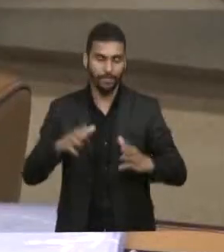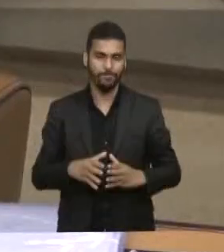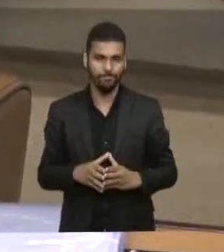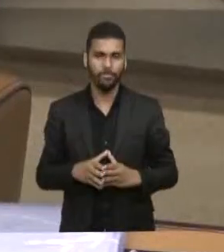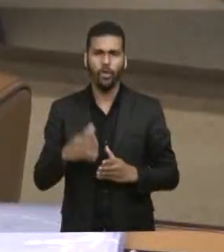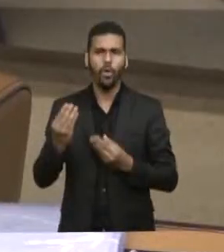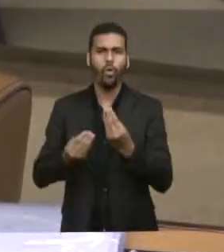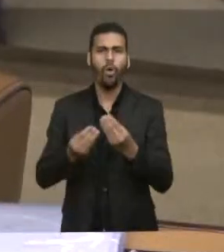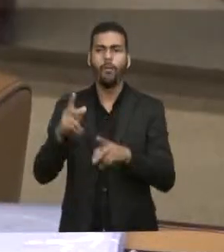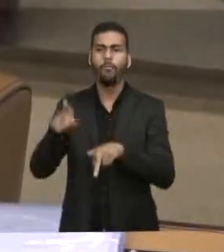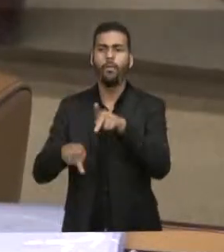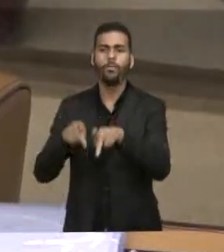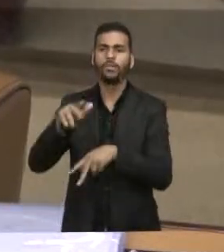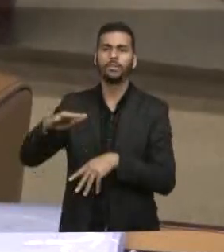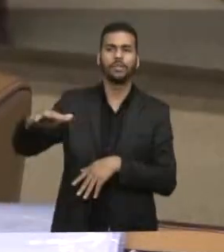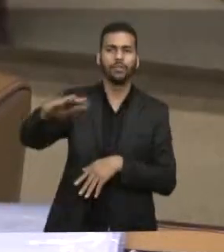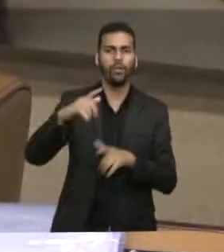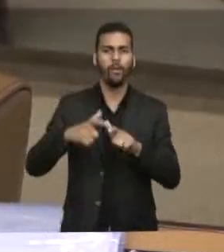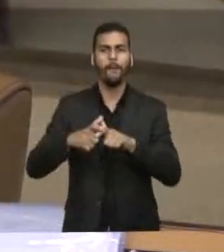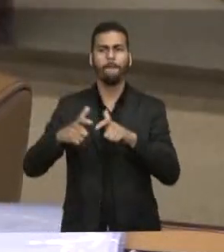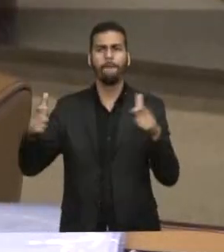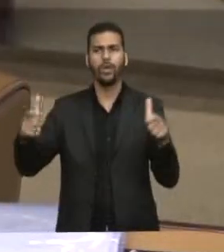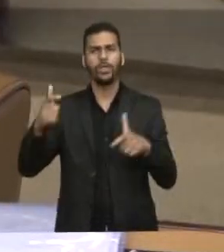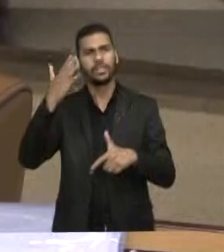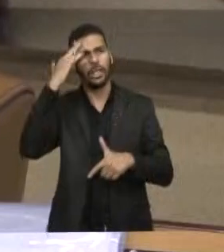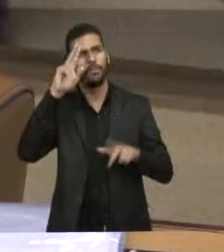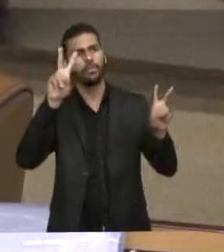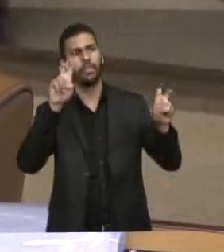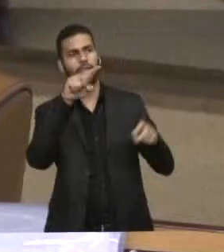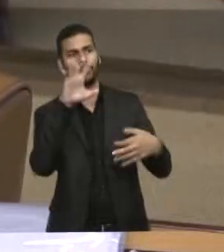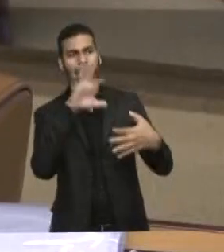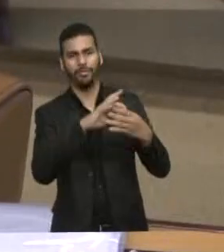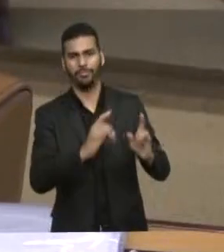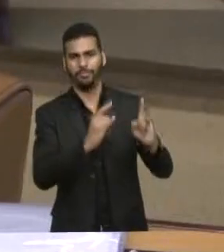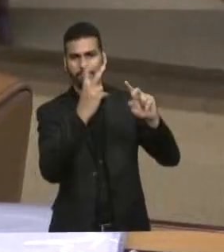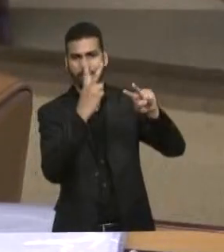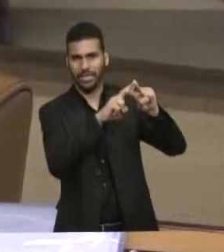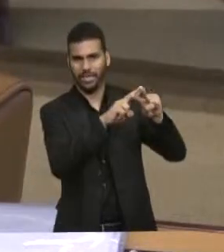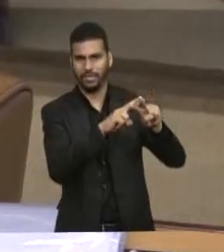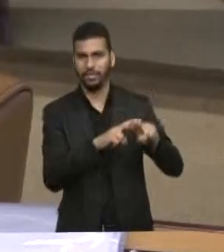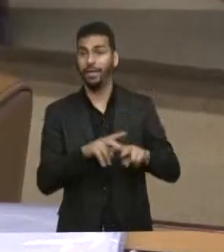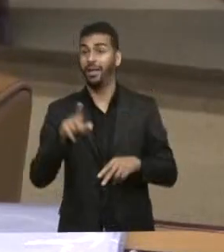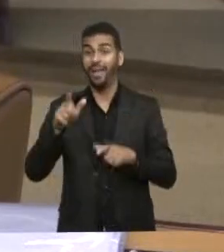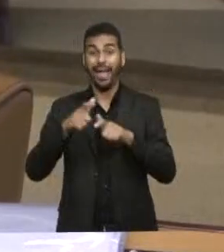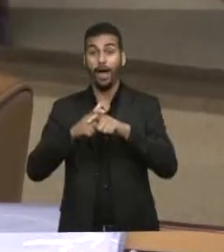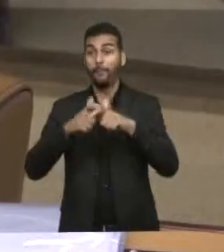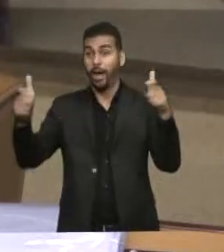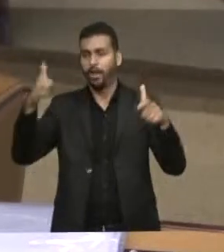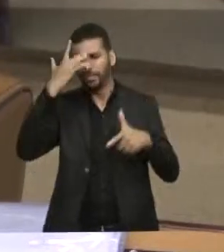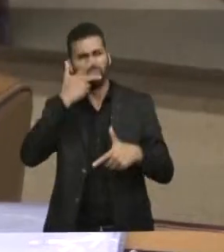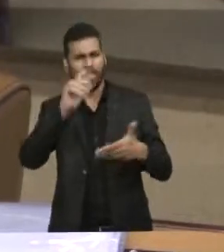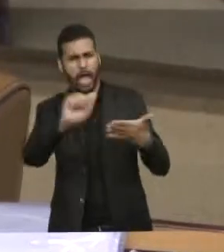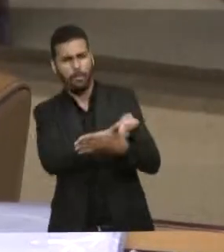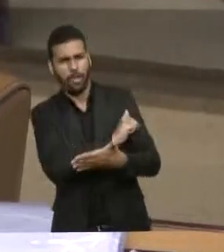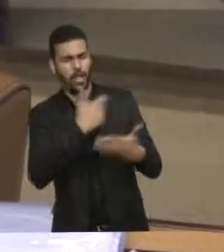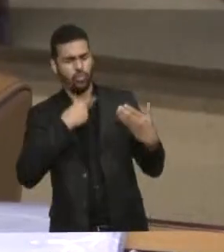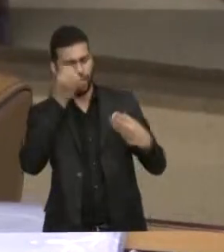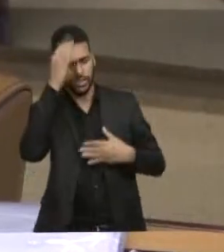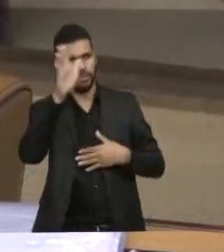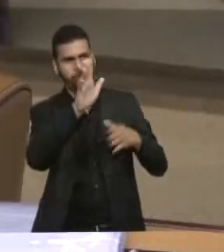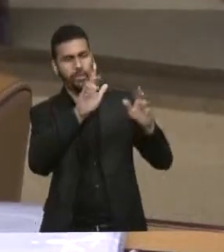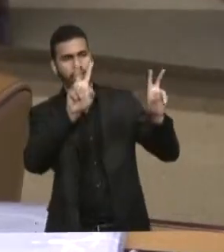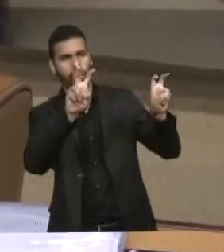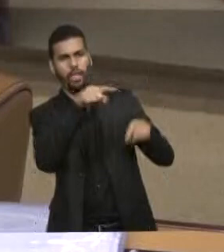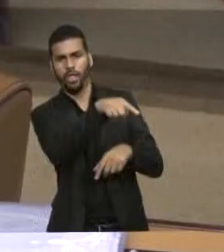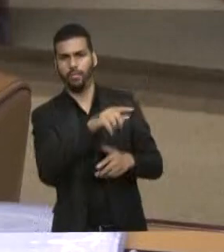a população dos envolvidos a maioria de 8 de janeiro prefere apagar não quer saber porque também ele